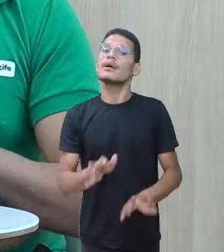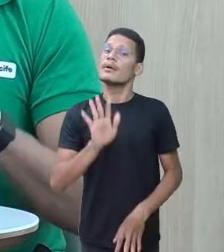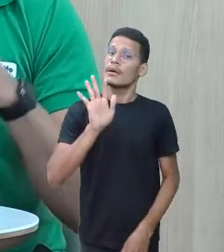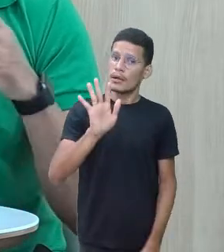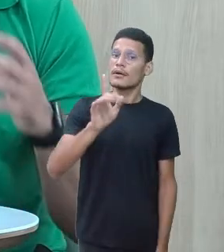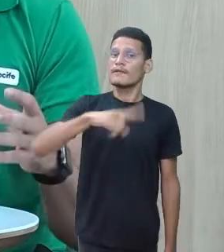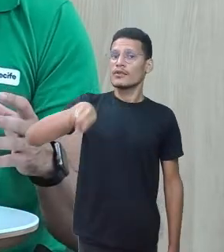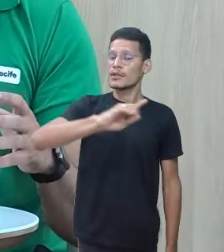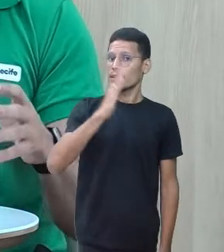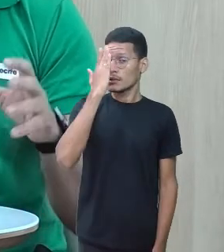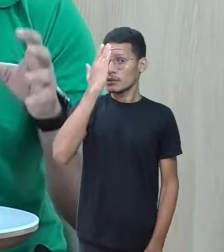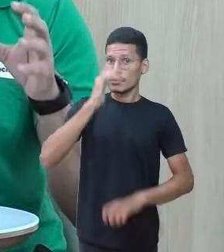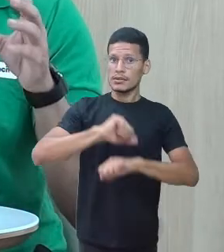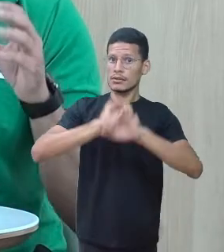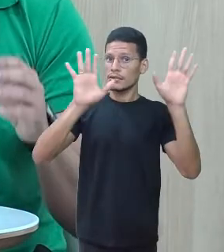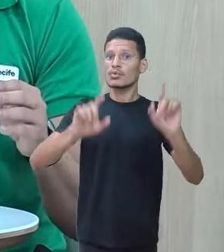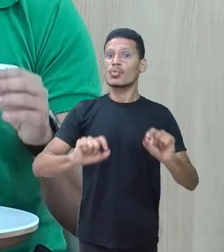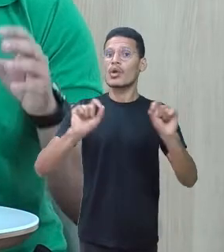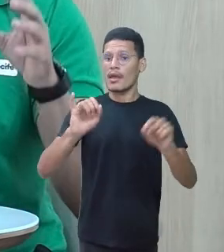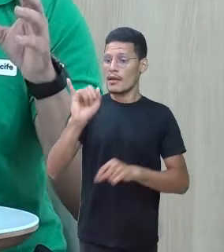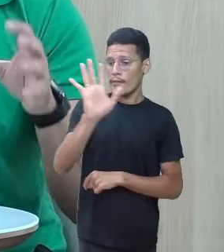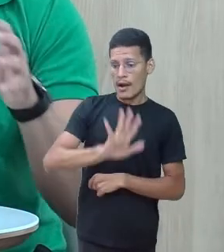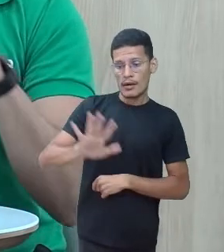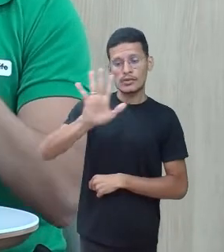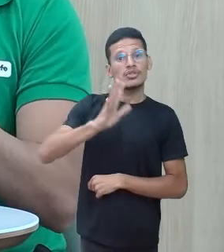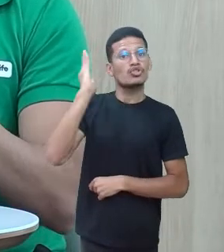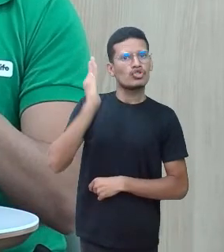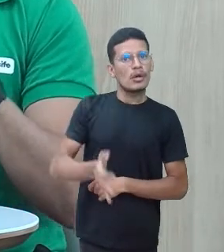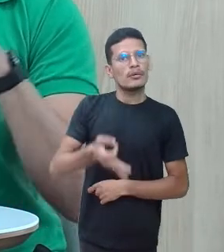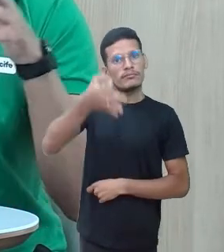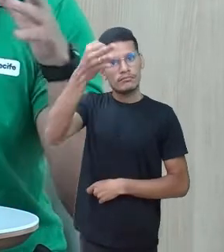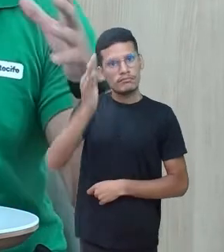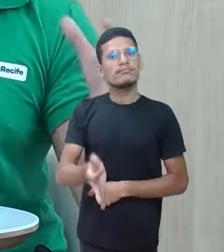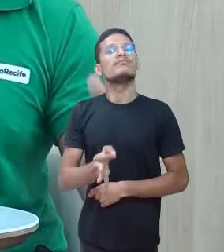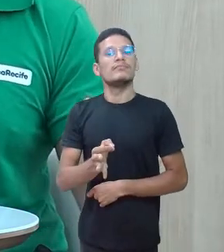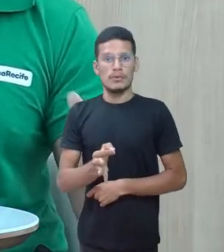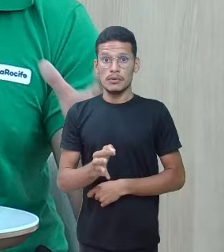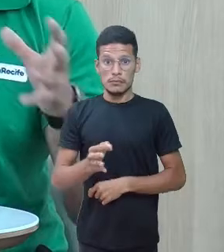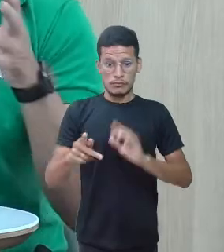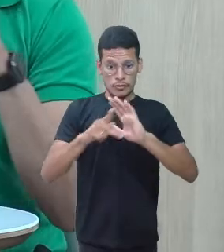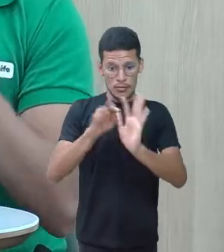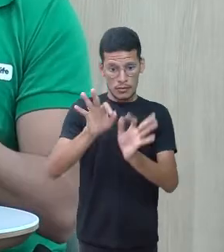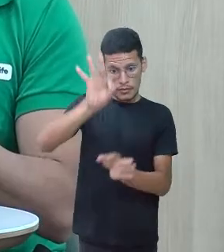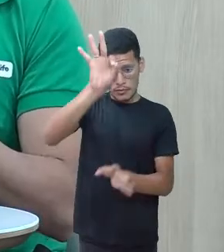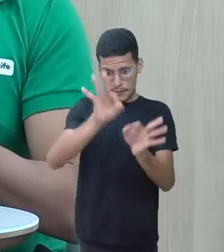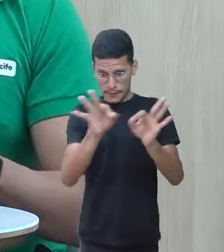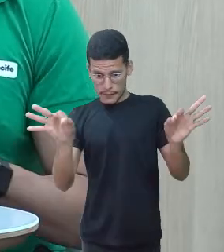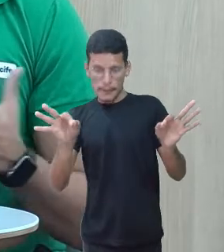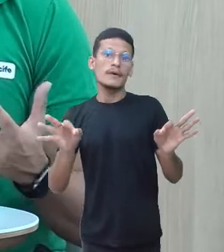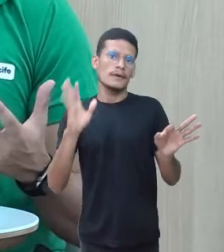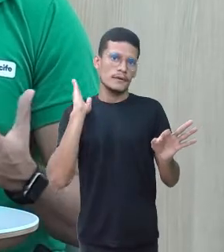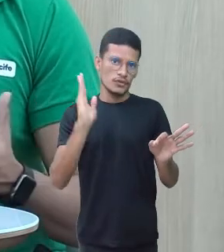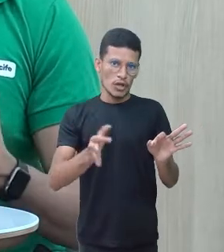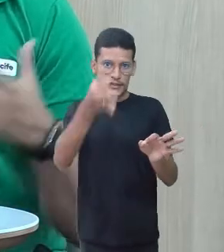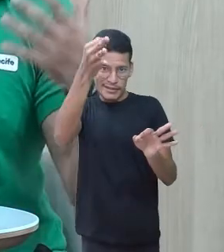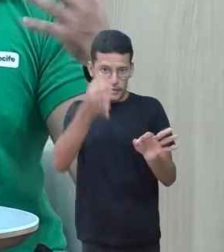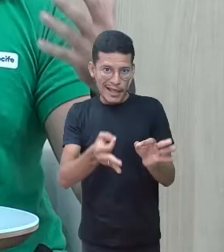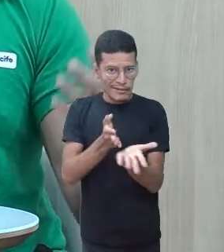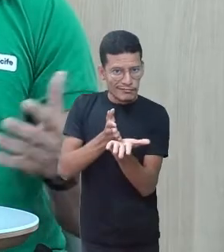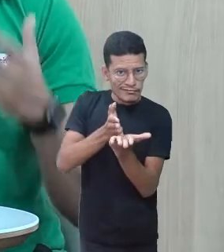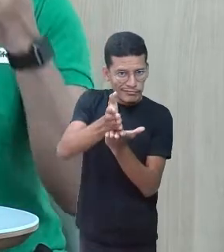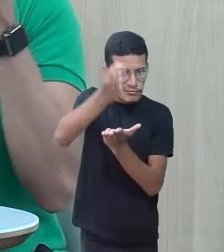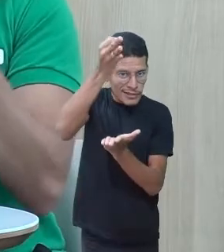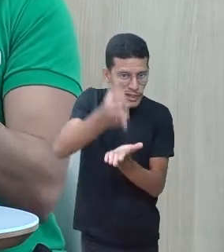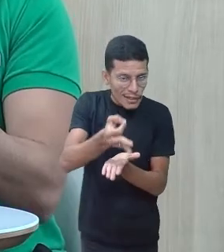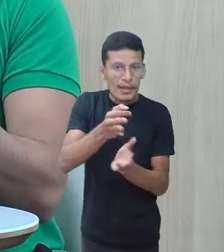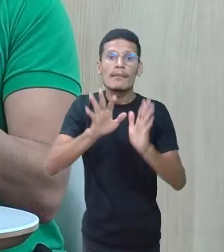Então, você já sabe que aquela imagem está correta na ampliação ou na redução. E aí vai ser